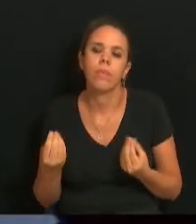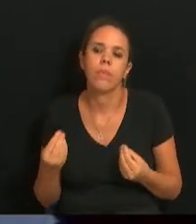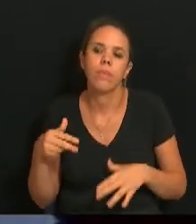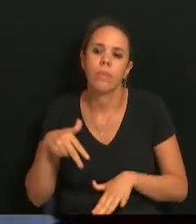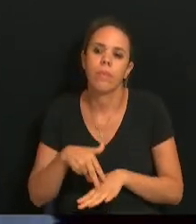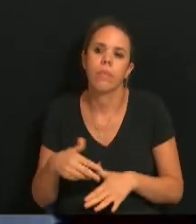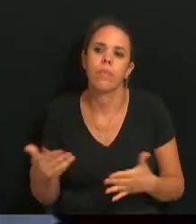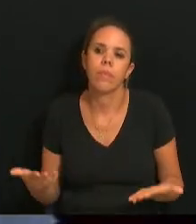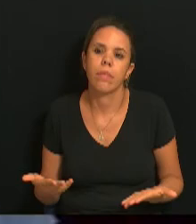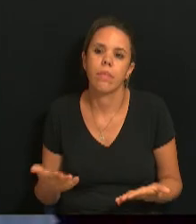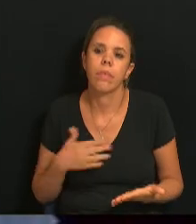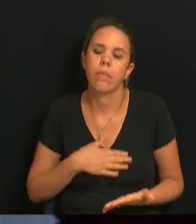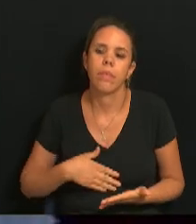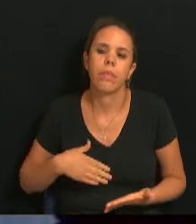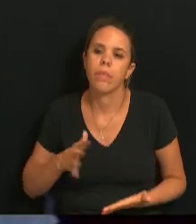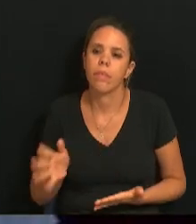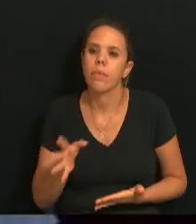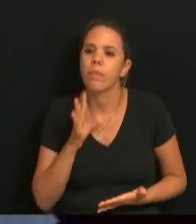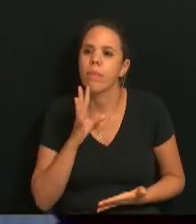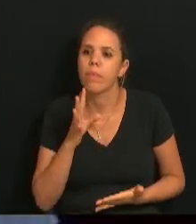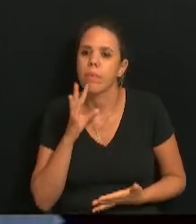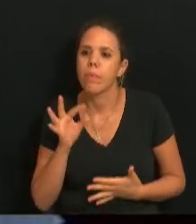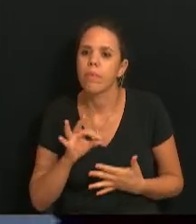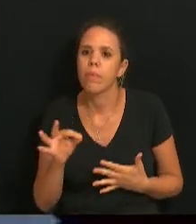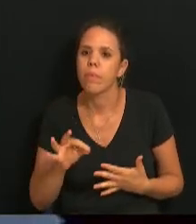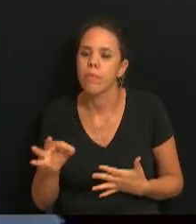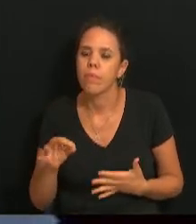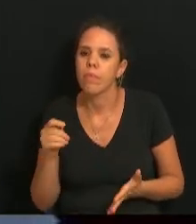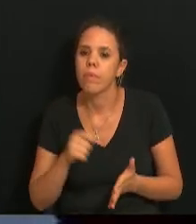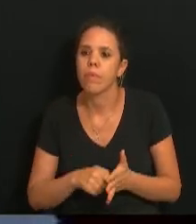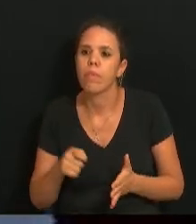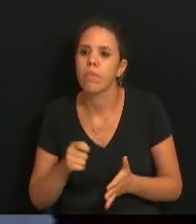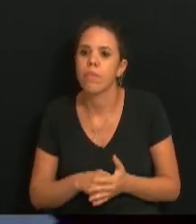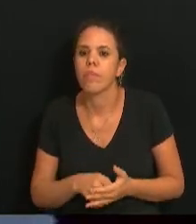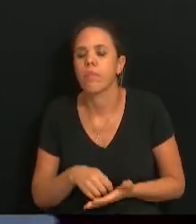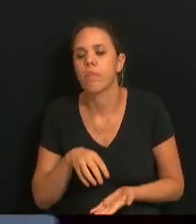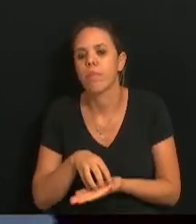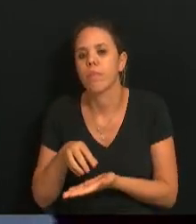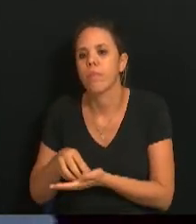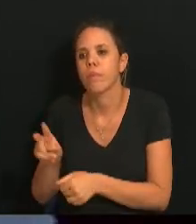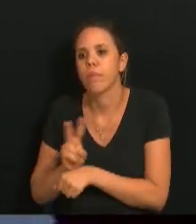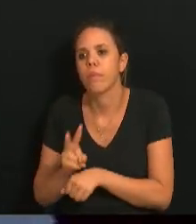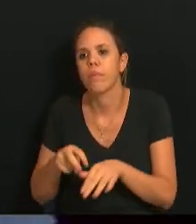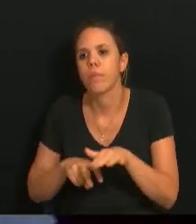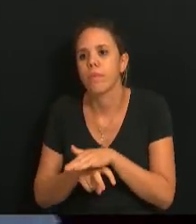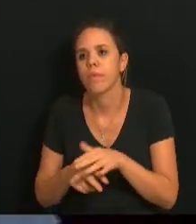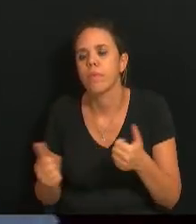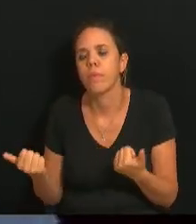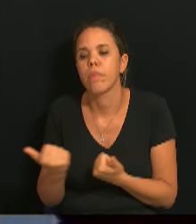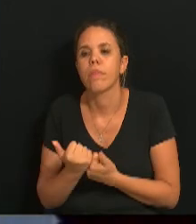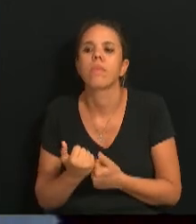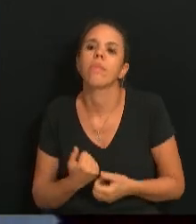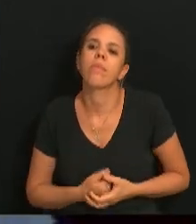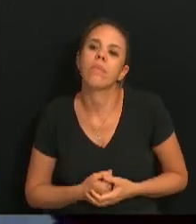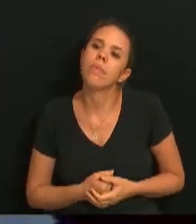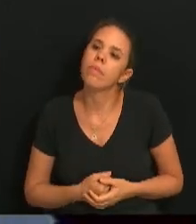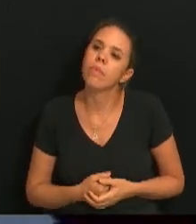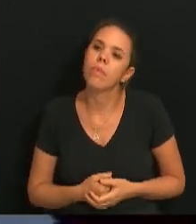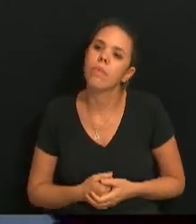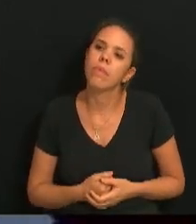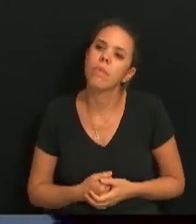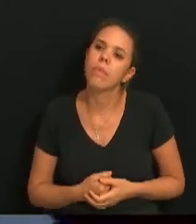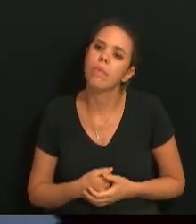hoje, porque, para mim, embora eu já conhecesse elementos da luta das agentes e monitoras e dos adjuntos, mas não com as nuances e